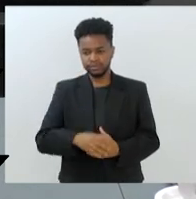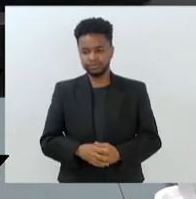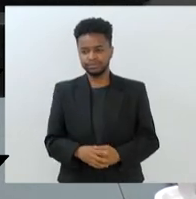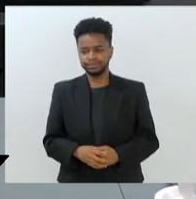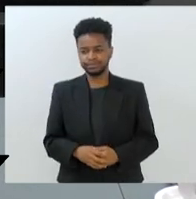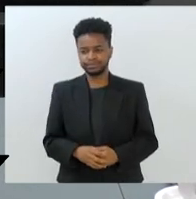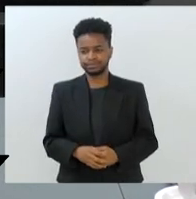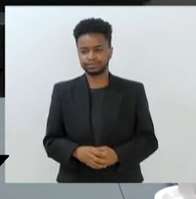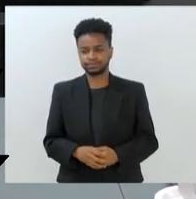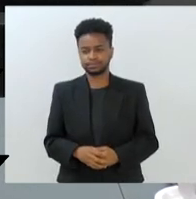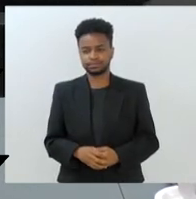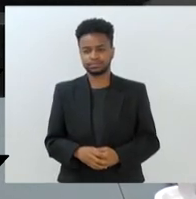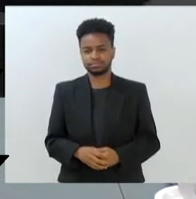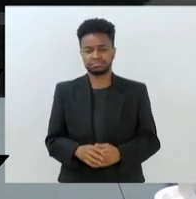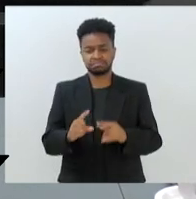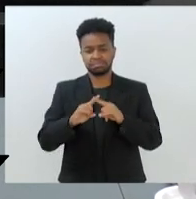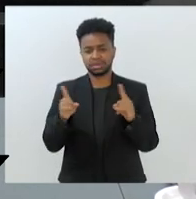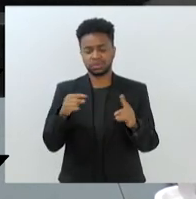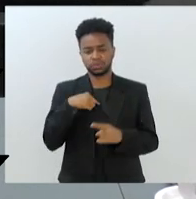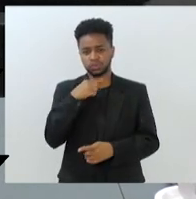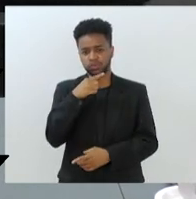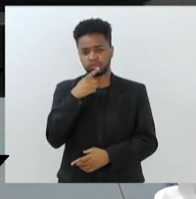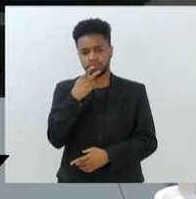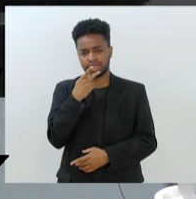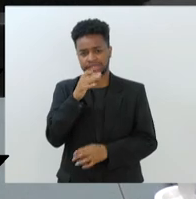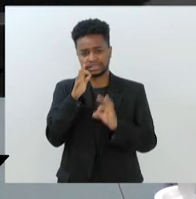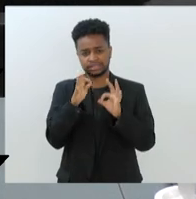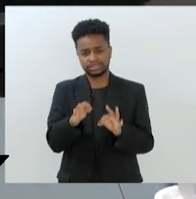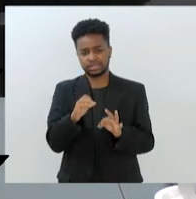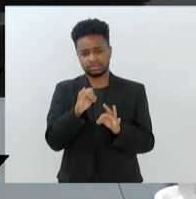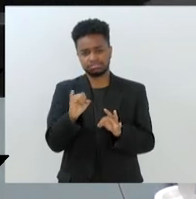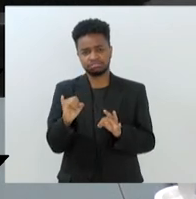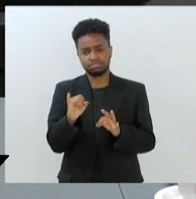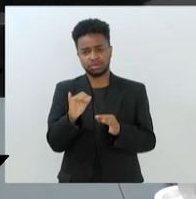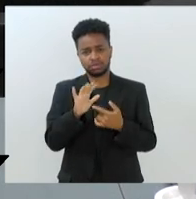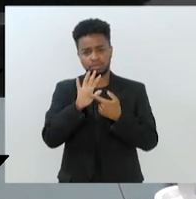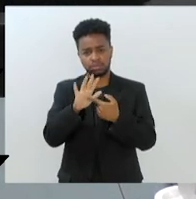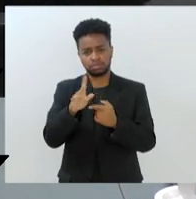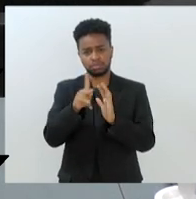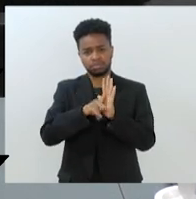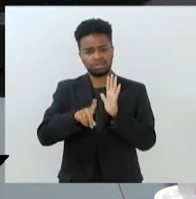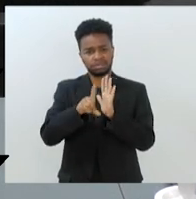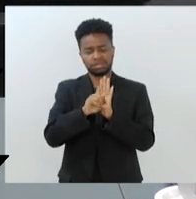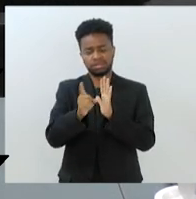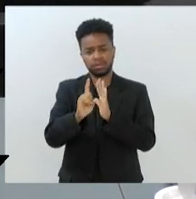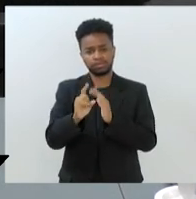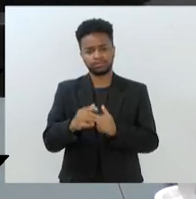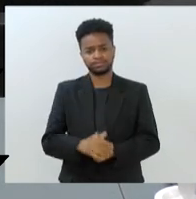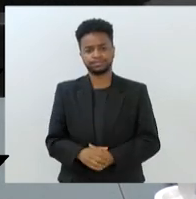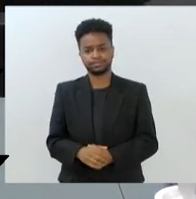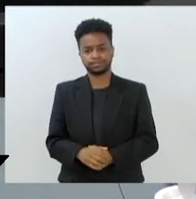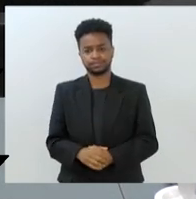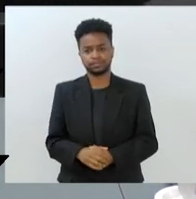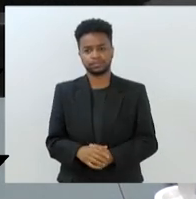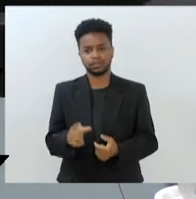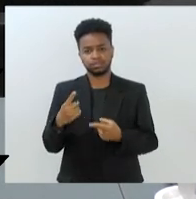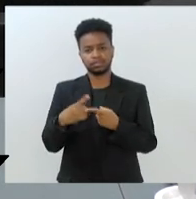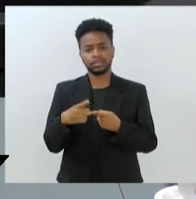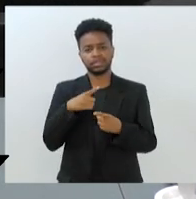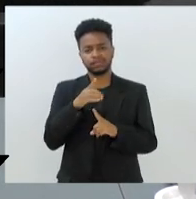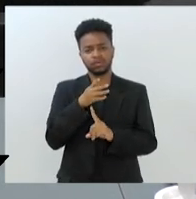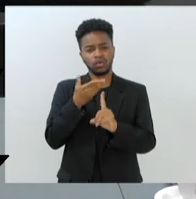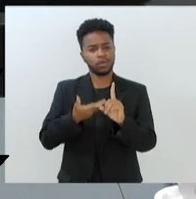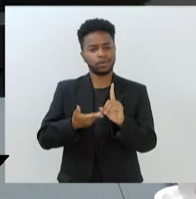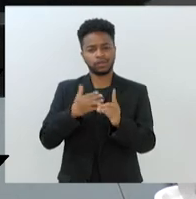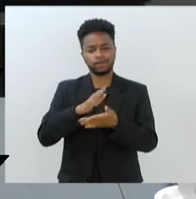Mas eu não tenho segurança de dizer que ele apresentou esse projeto, não, porque ele Tiveram muitas homenagens